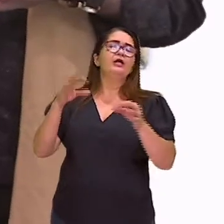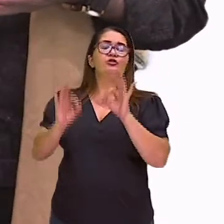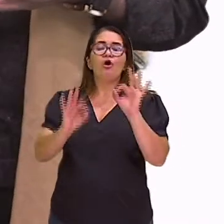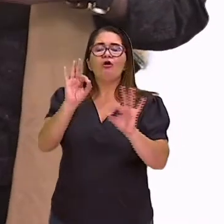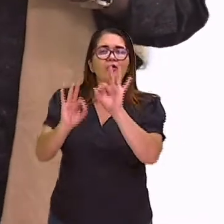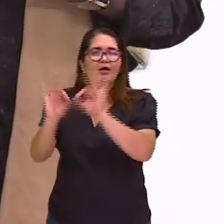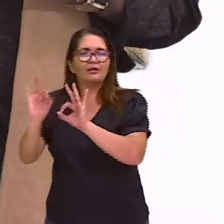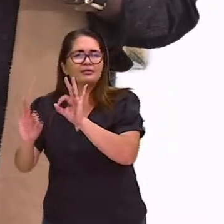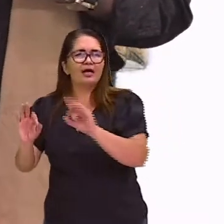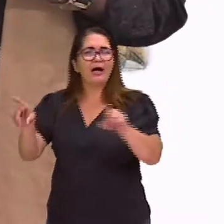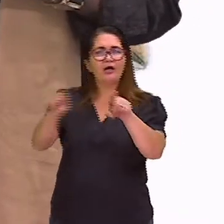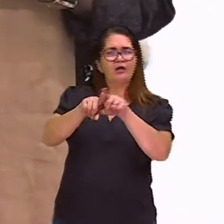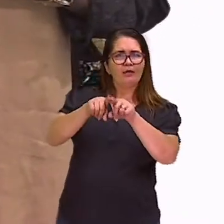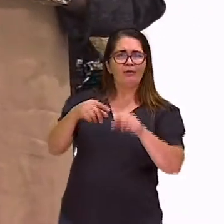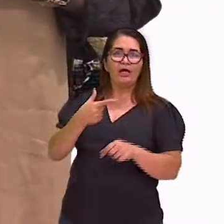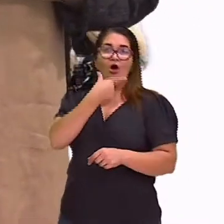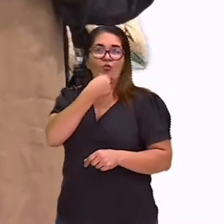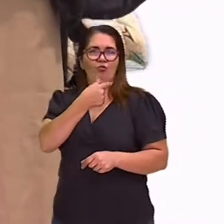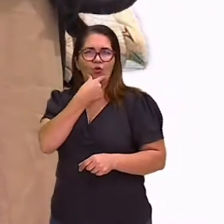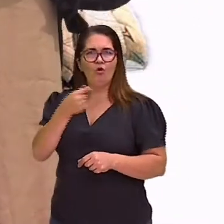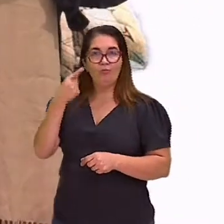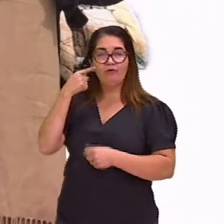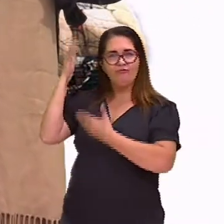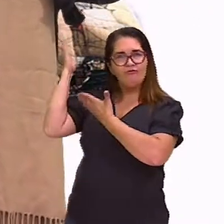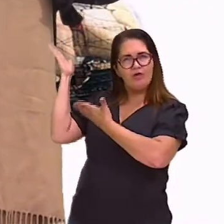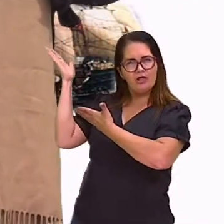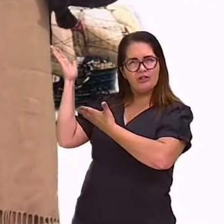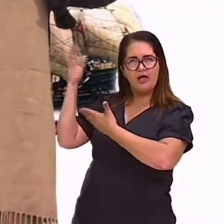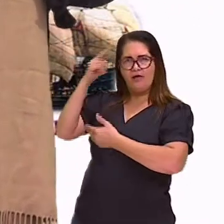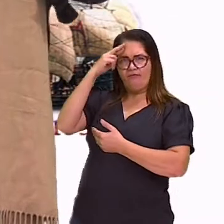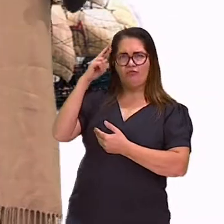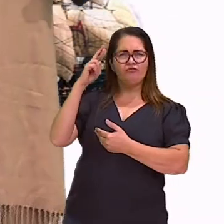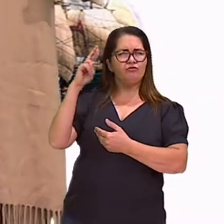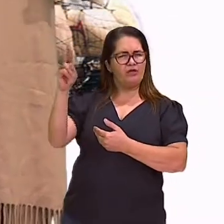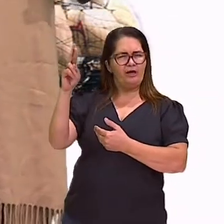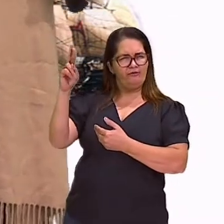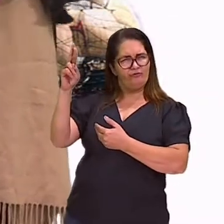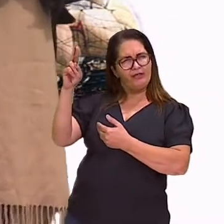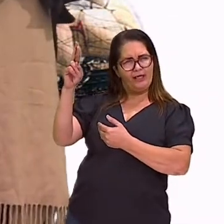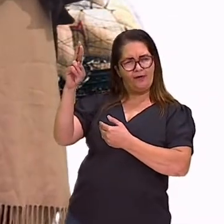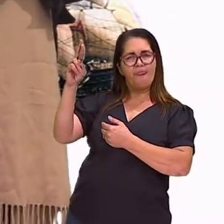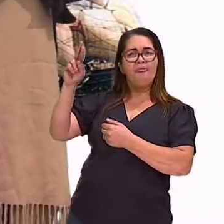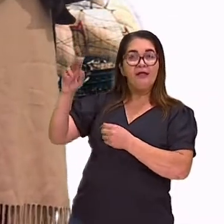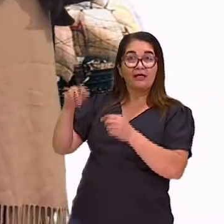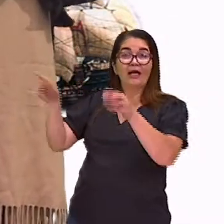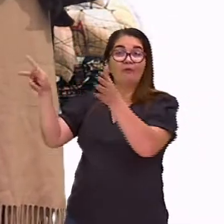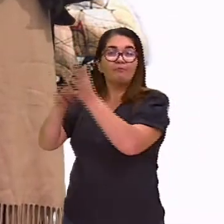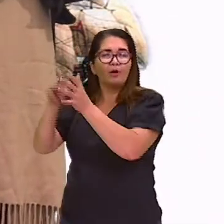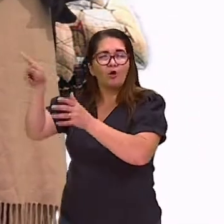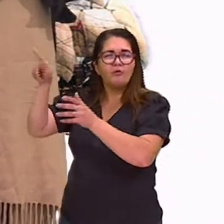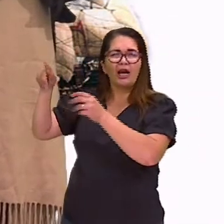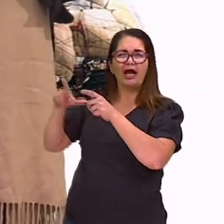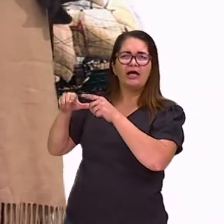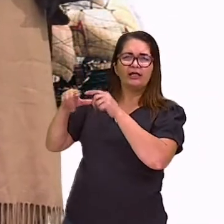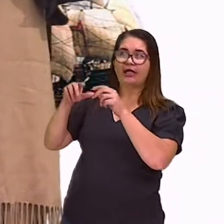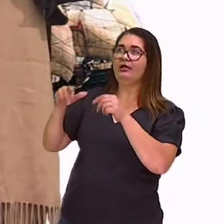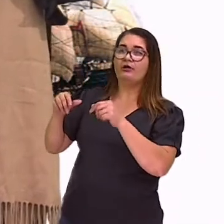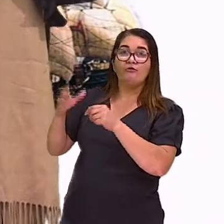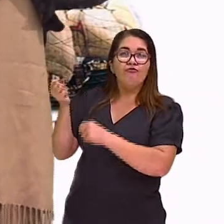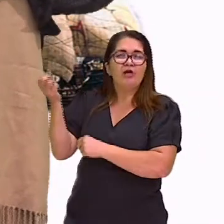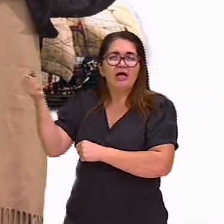alemão enviado pela Companhia das Índias Ocidentais para governar